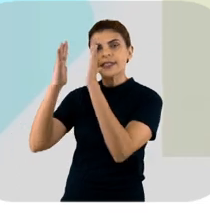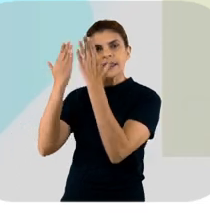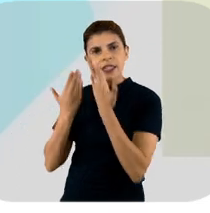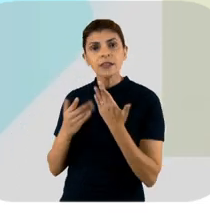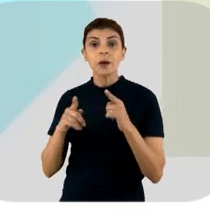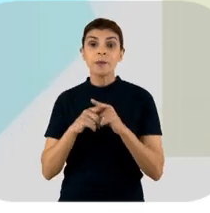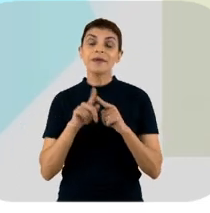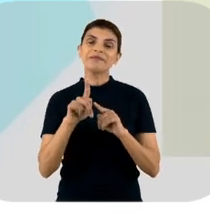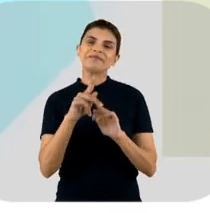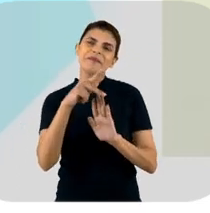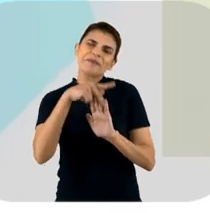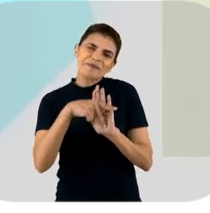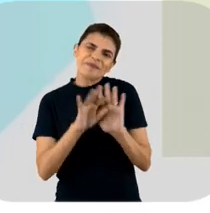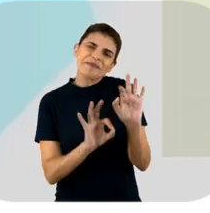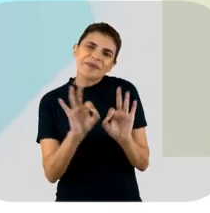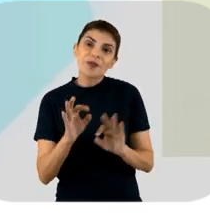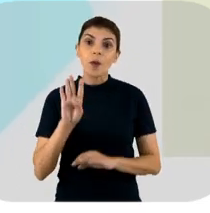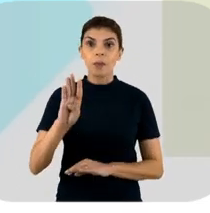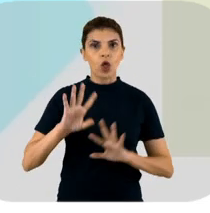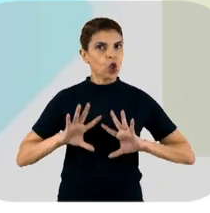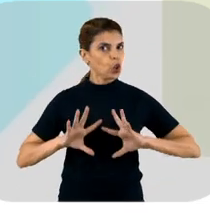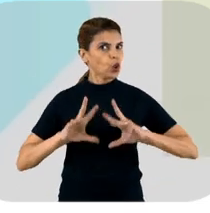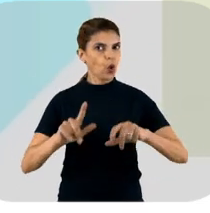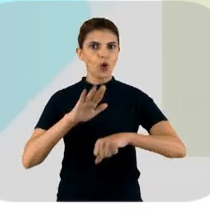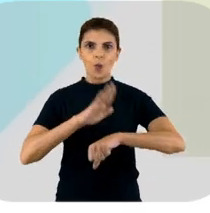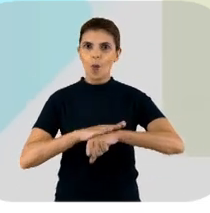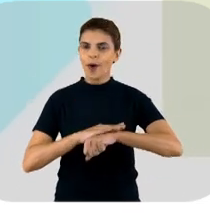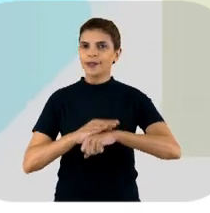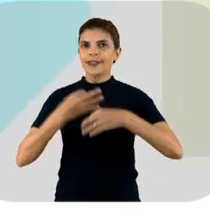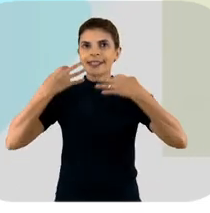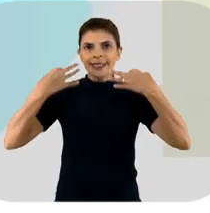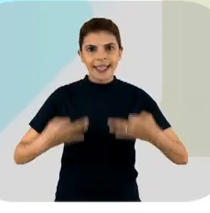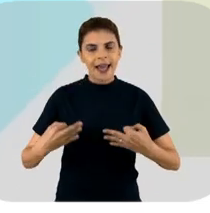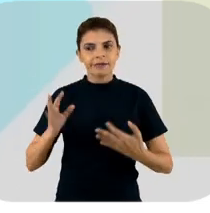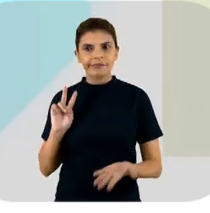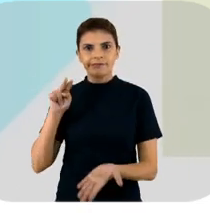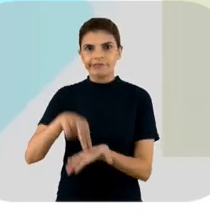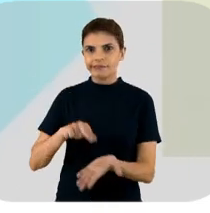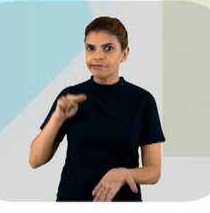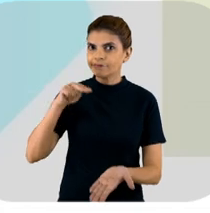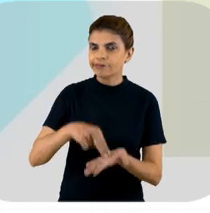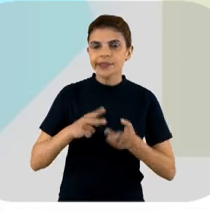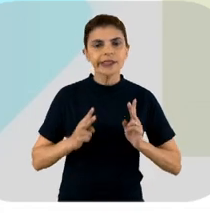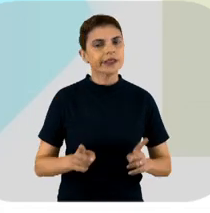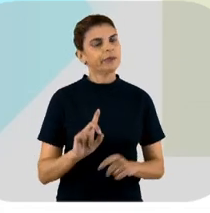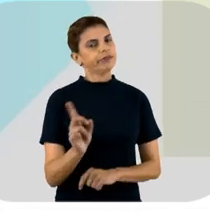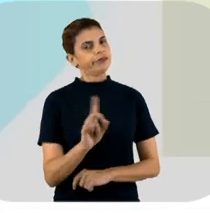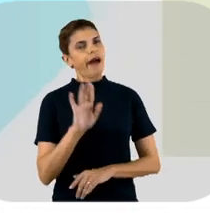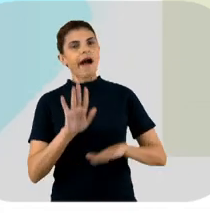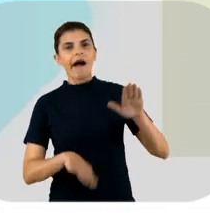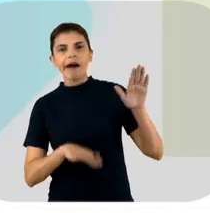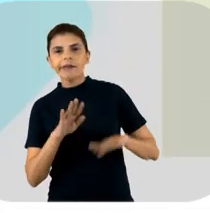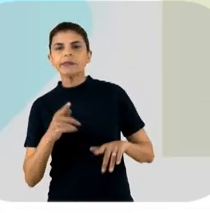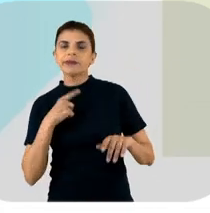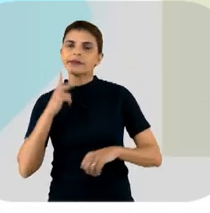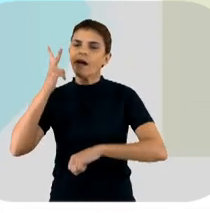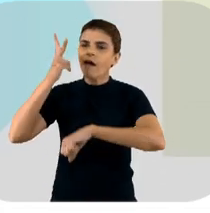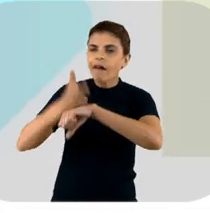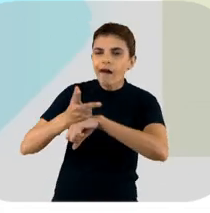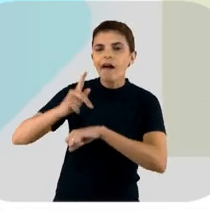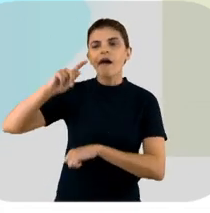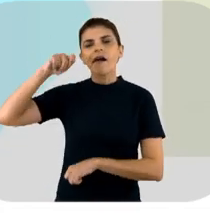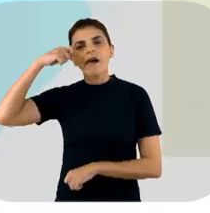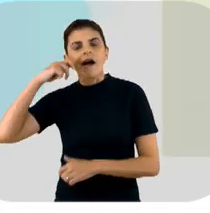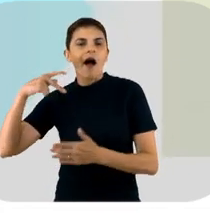ter um plano B, porque nem todos poderão estar sempre nos momentos síncronos. Então, no mínimo, você tem que